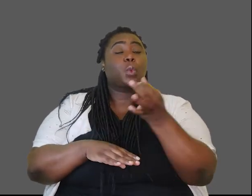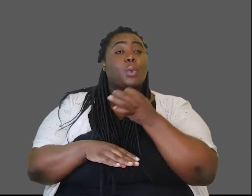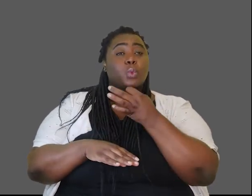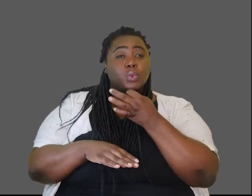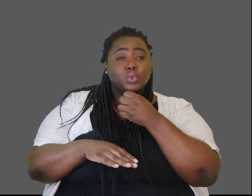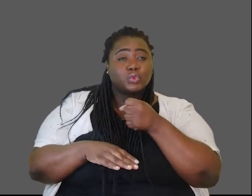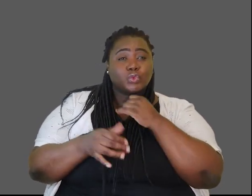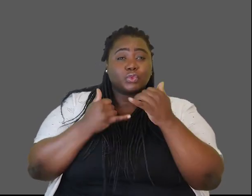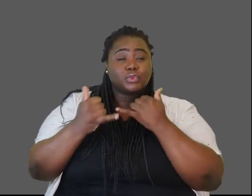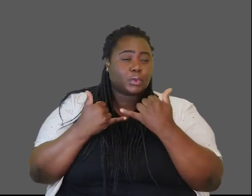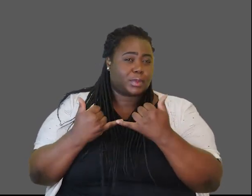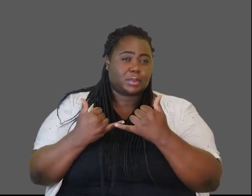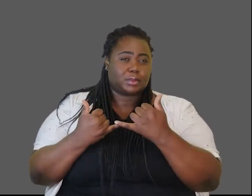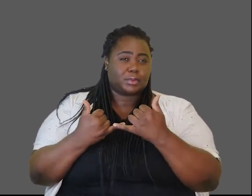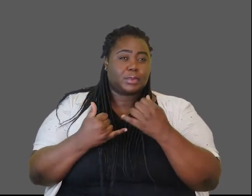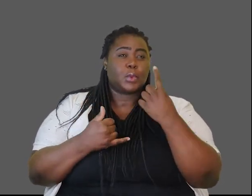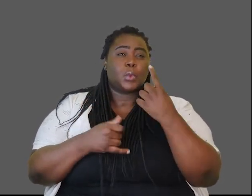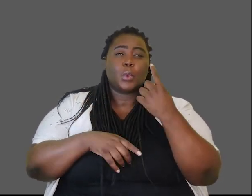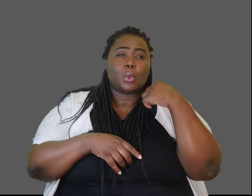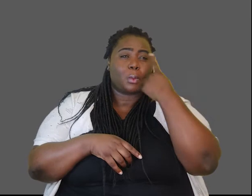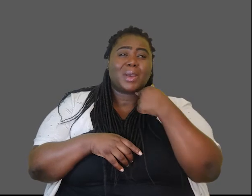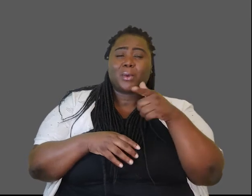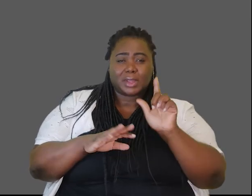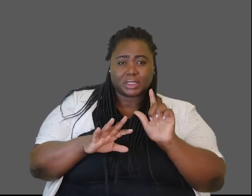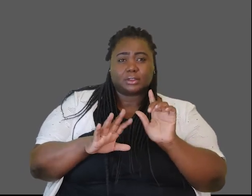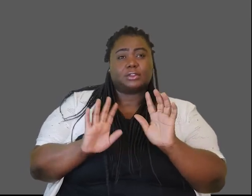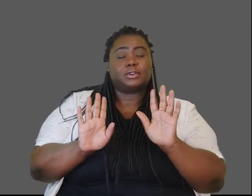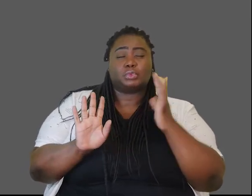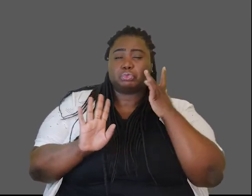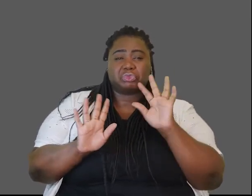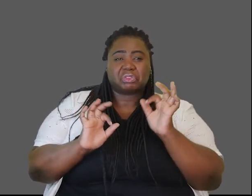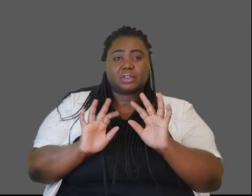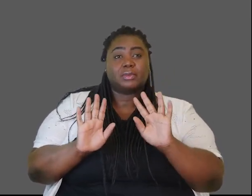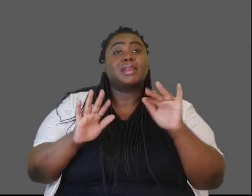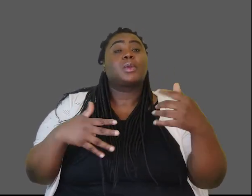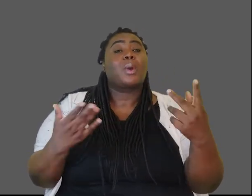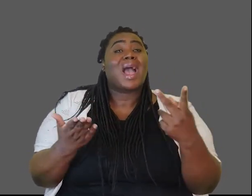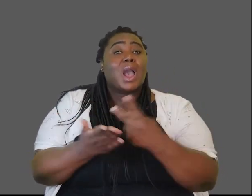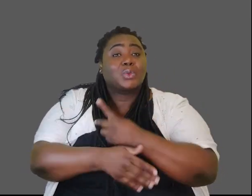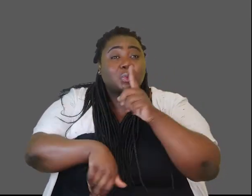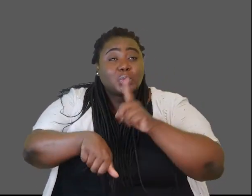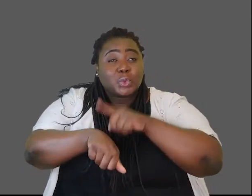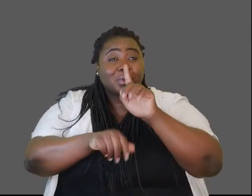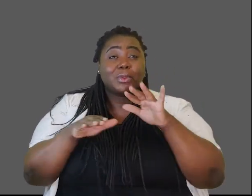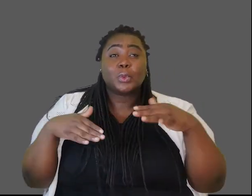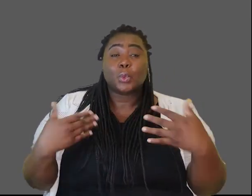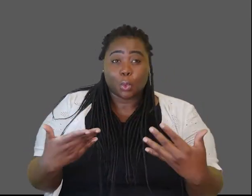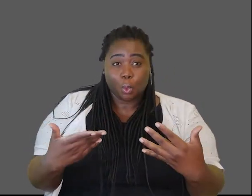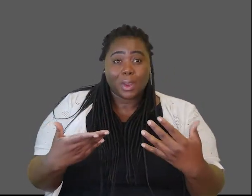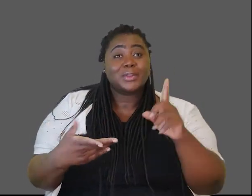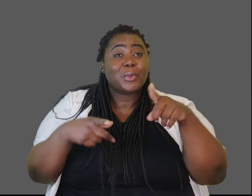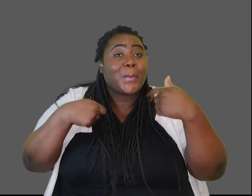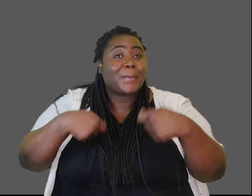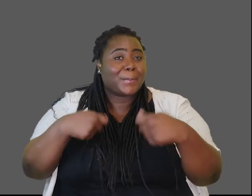de alguns, ou uma hora antes, não sei. E aconteceu justamente nesse instante quando